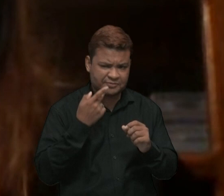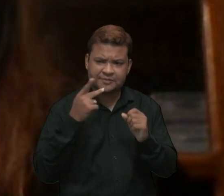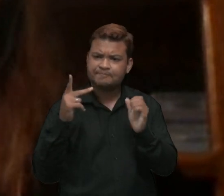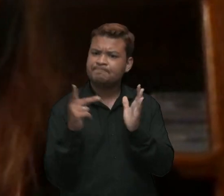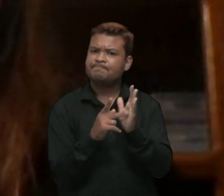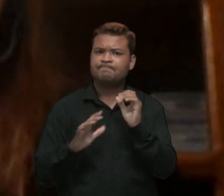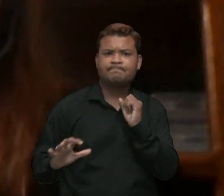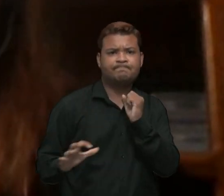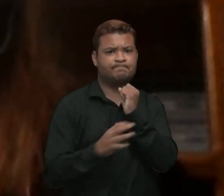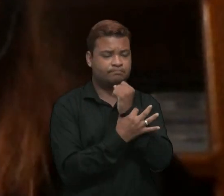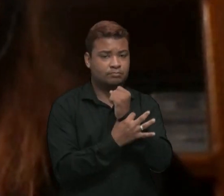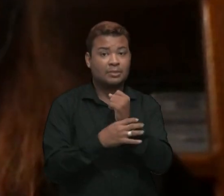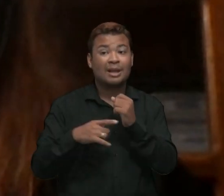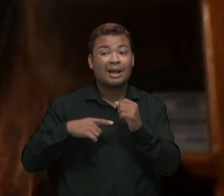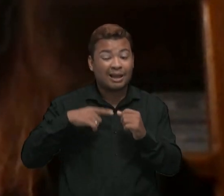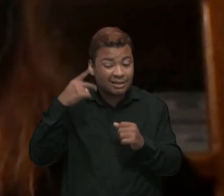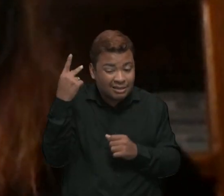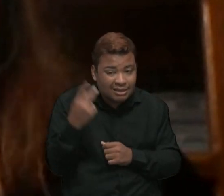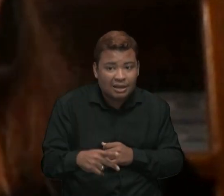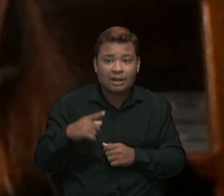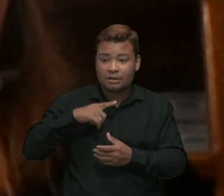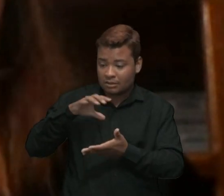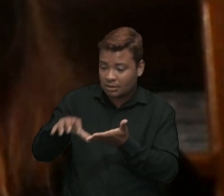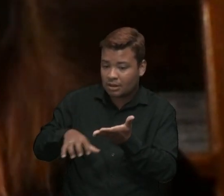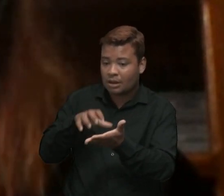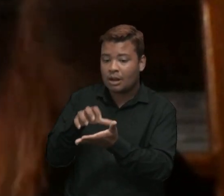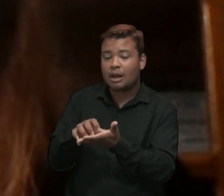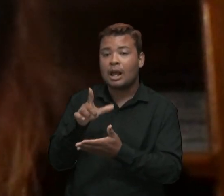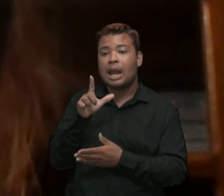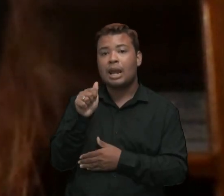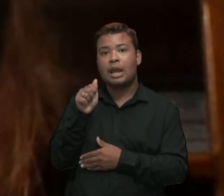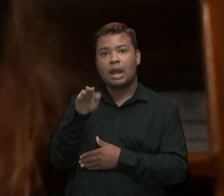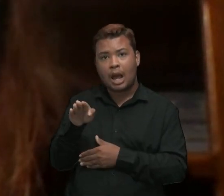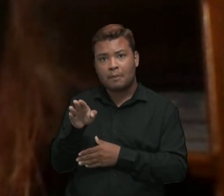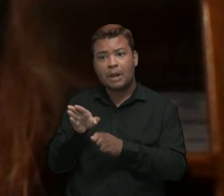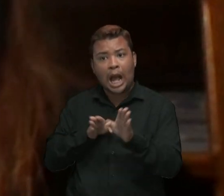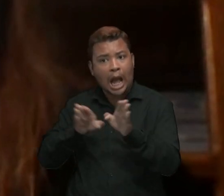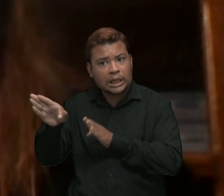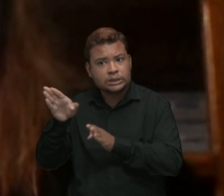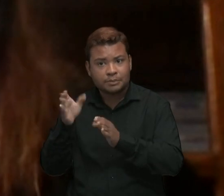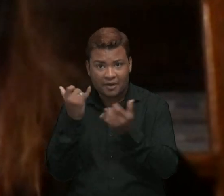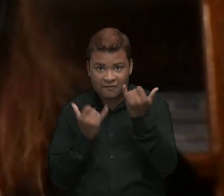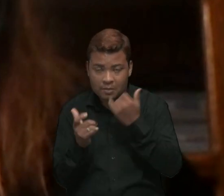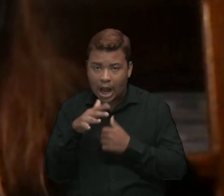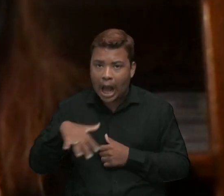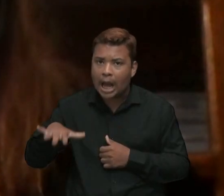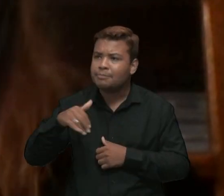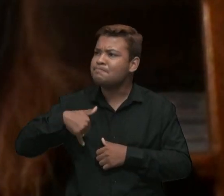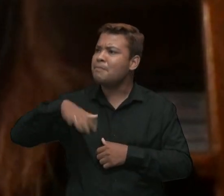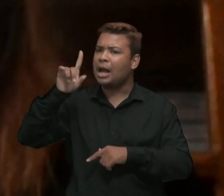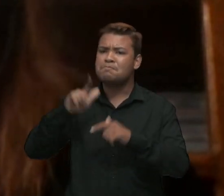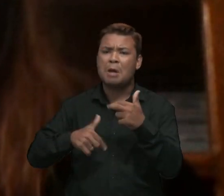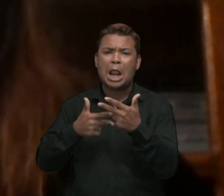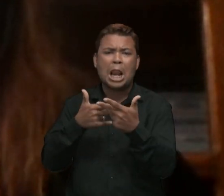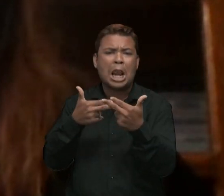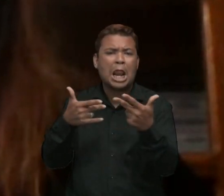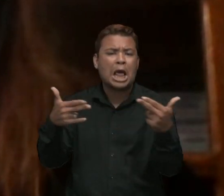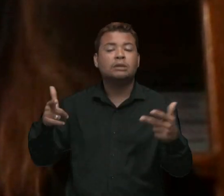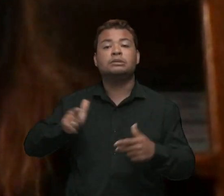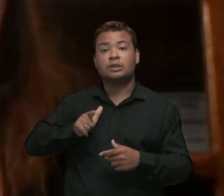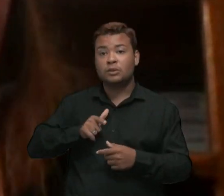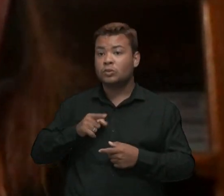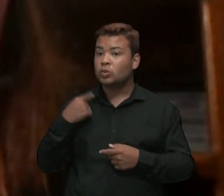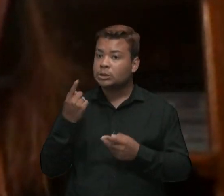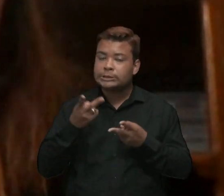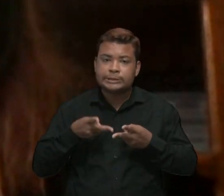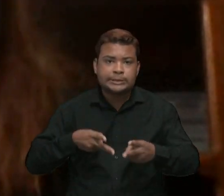o laboratório de acessibilidade informacional mais bem equipado, Nós estamos sempre antenados,